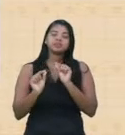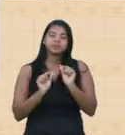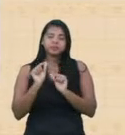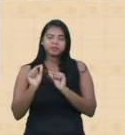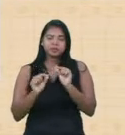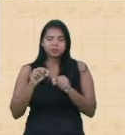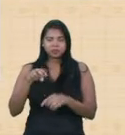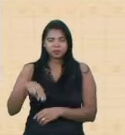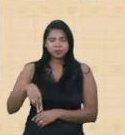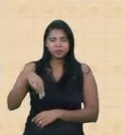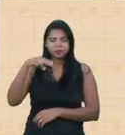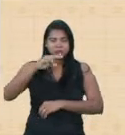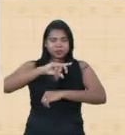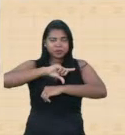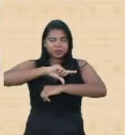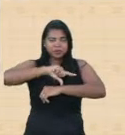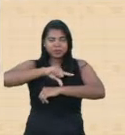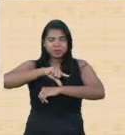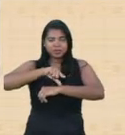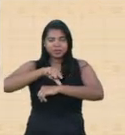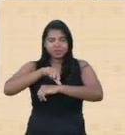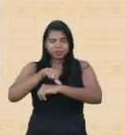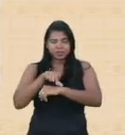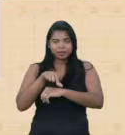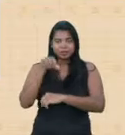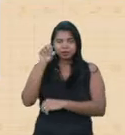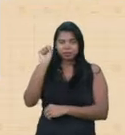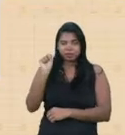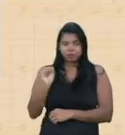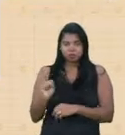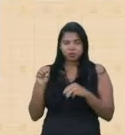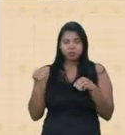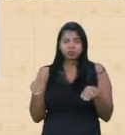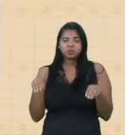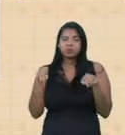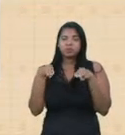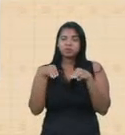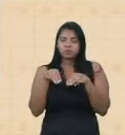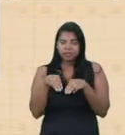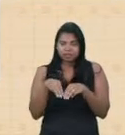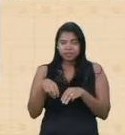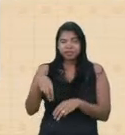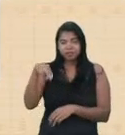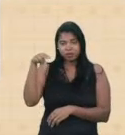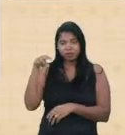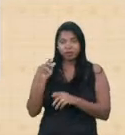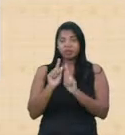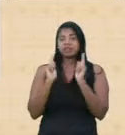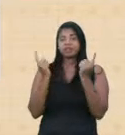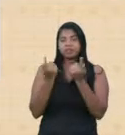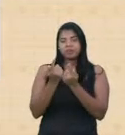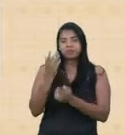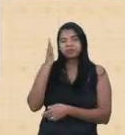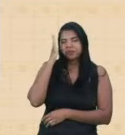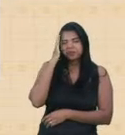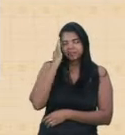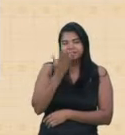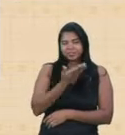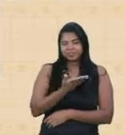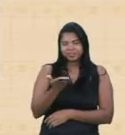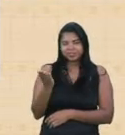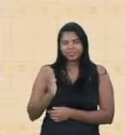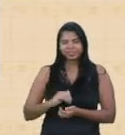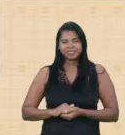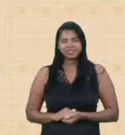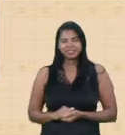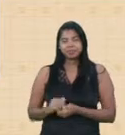da bússola será atraído pelo polo sul magnético, que é o polo norte geográfico. Faz sentido para você? Então, dessa forma,